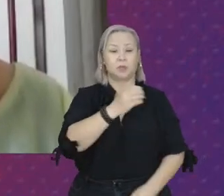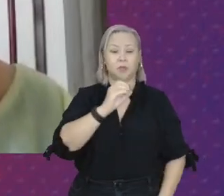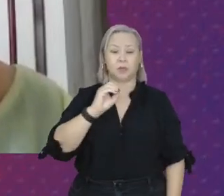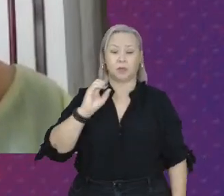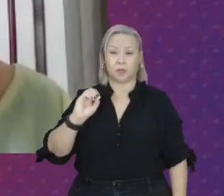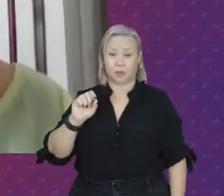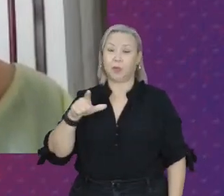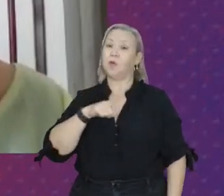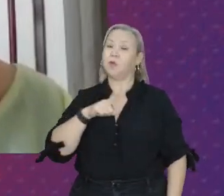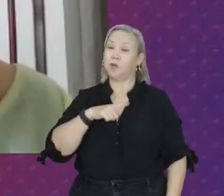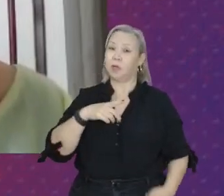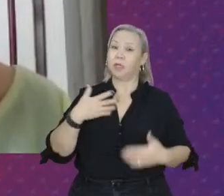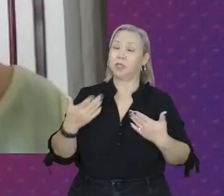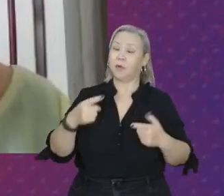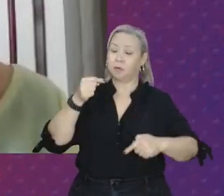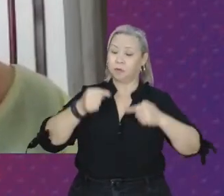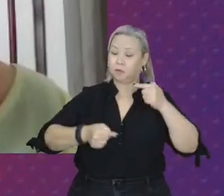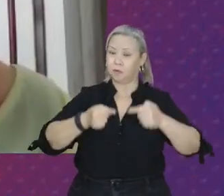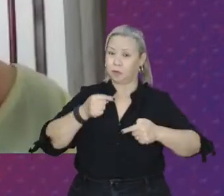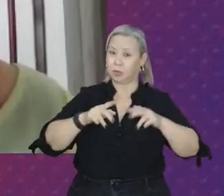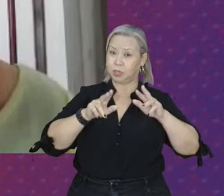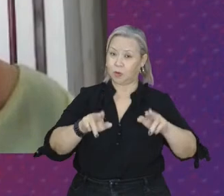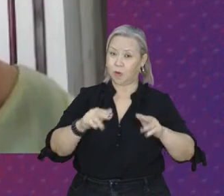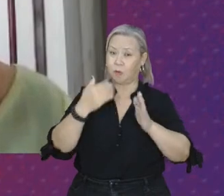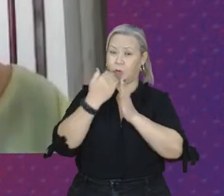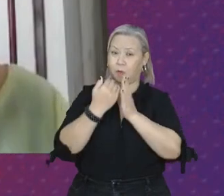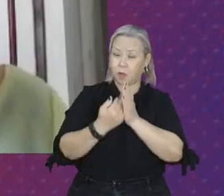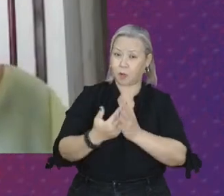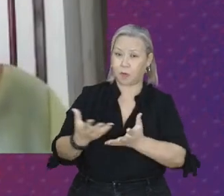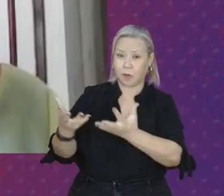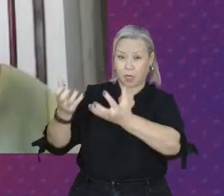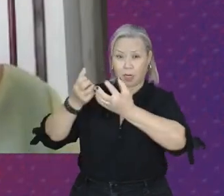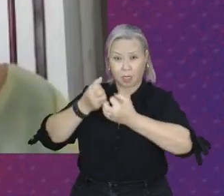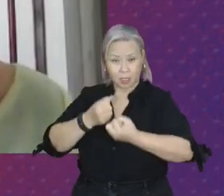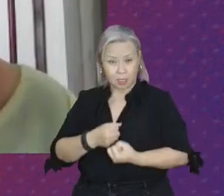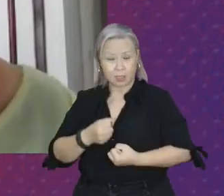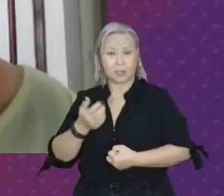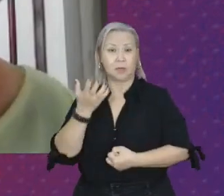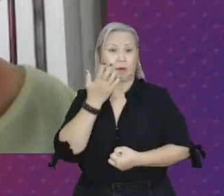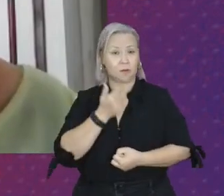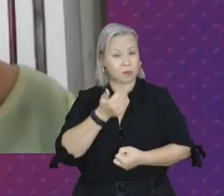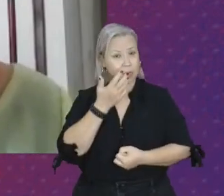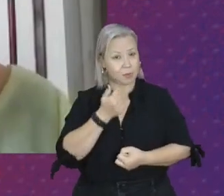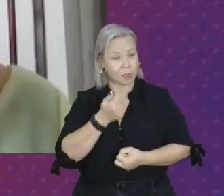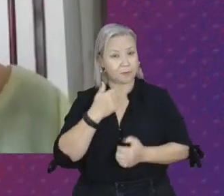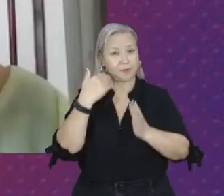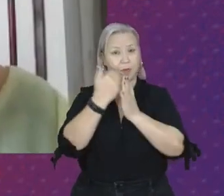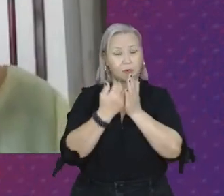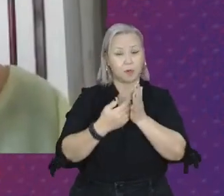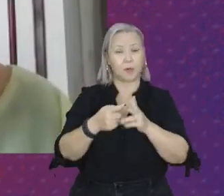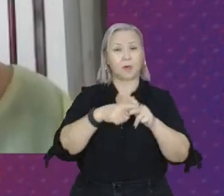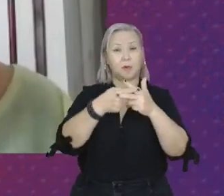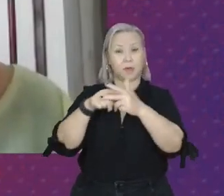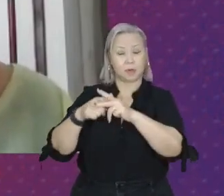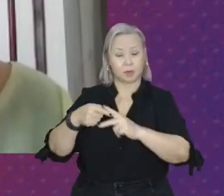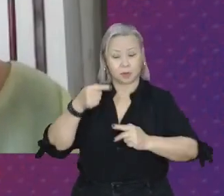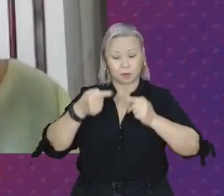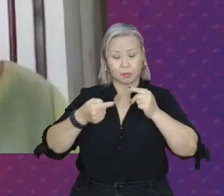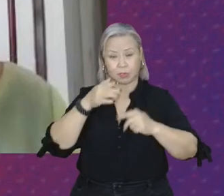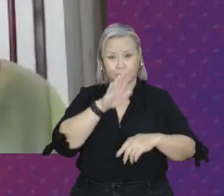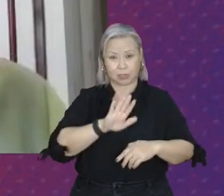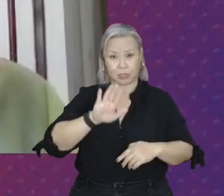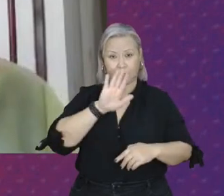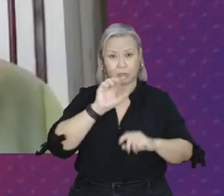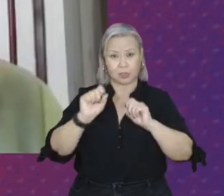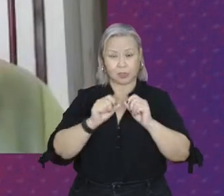nós tivemos políticas como o Programa Aquisição de Alimentos, um aperfeiçoamento da política nacional,